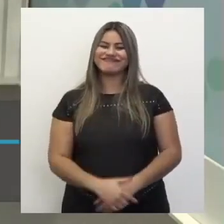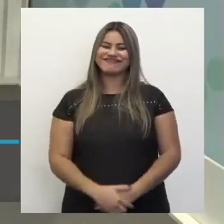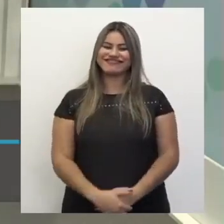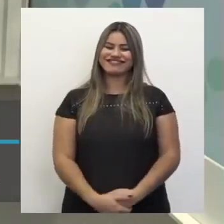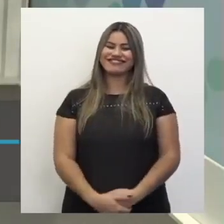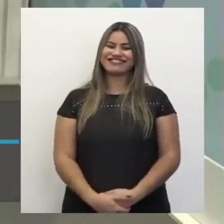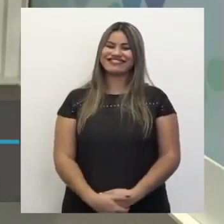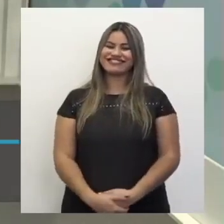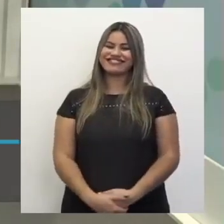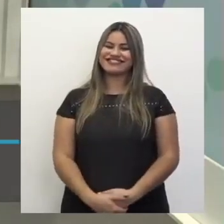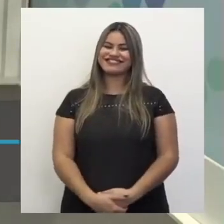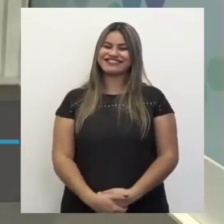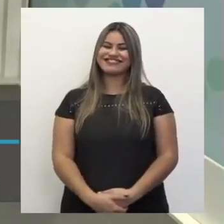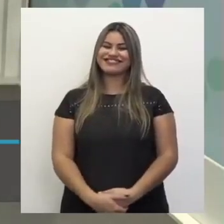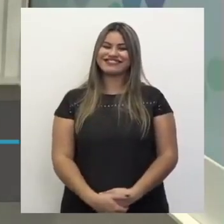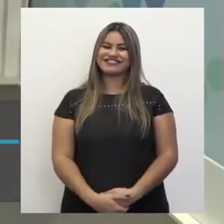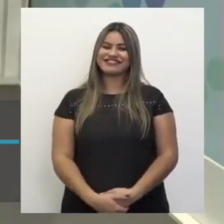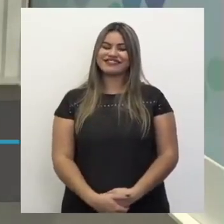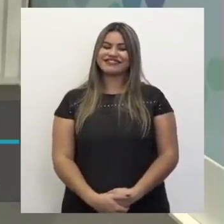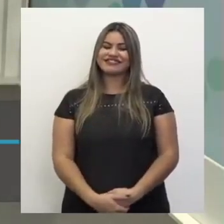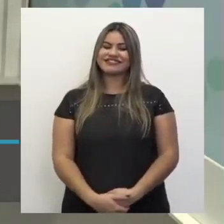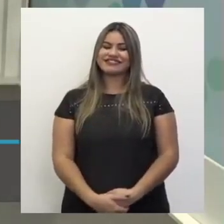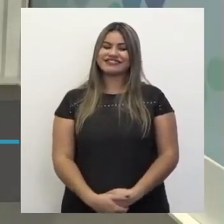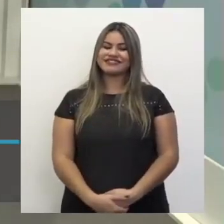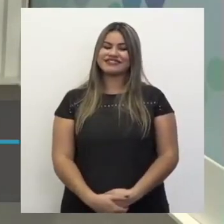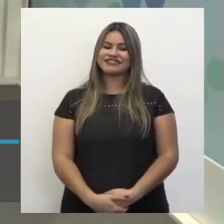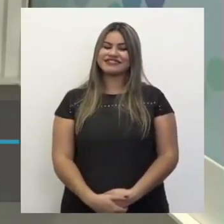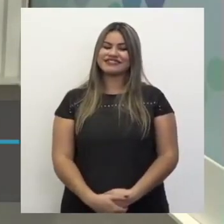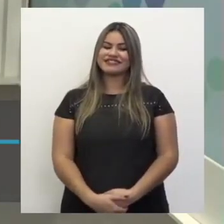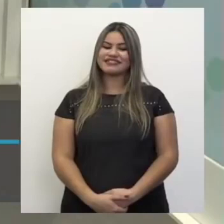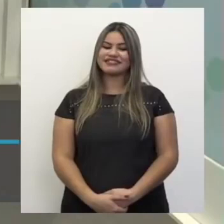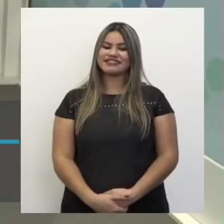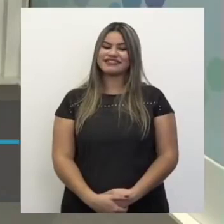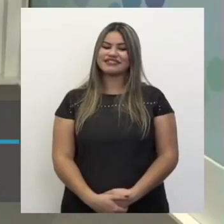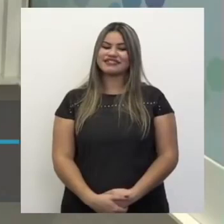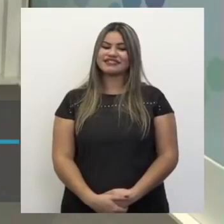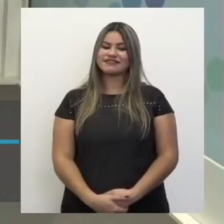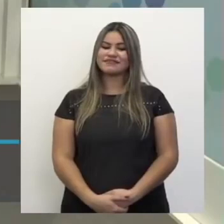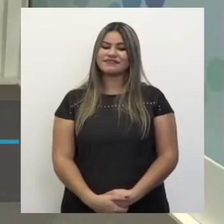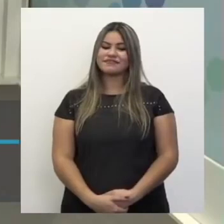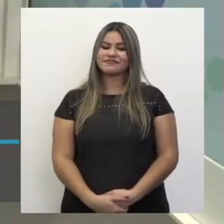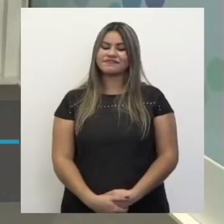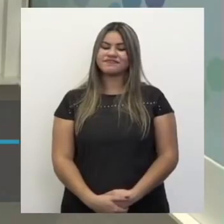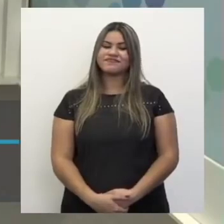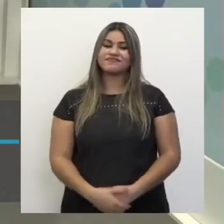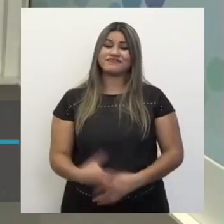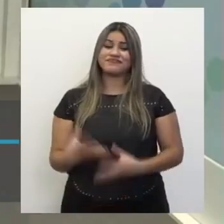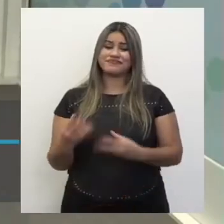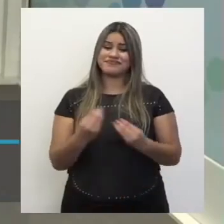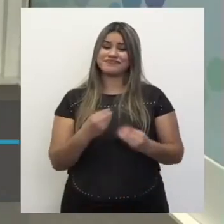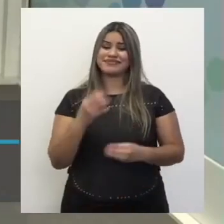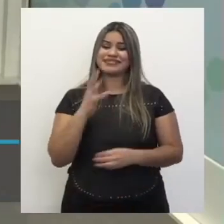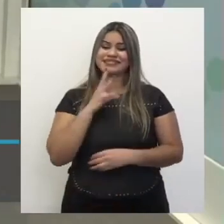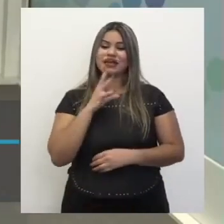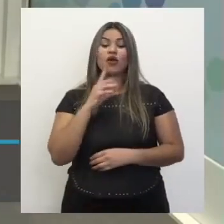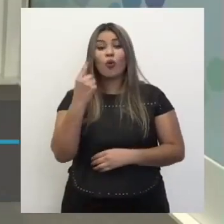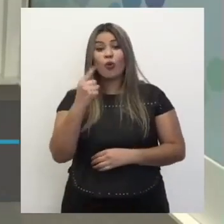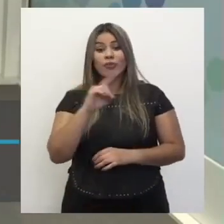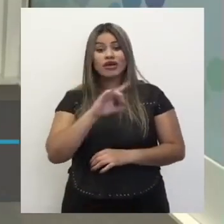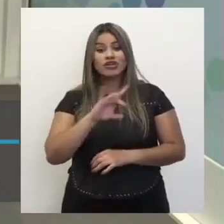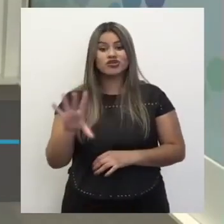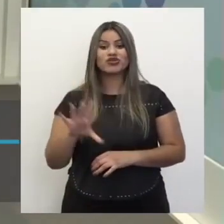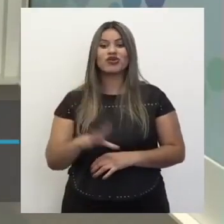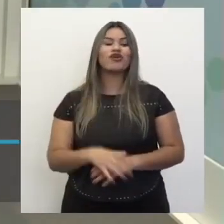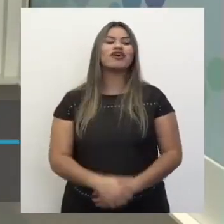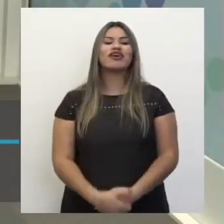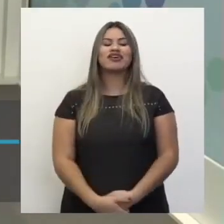acaso, né? Por coincidência, sim. Tá? Vamos ver, tem mais algumas aqui bem interessantes. Faz mais uma, professora, que a gente avança que vai